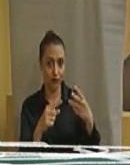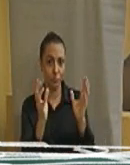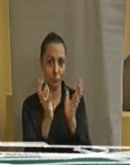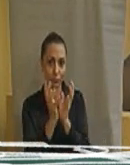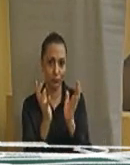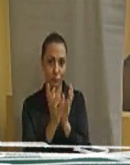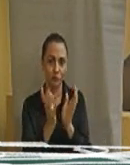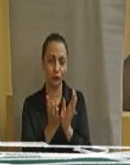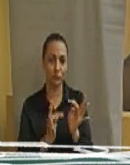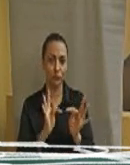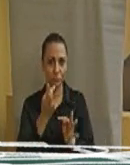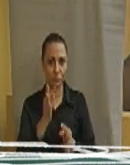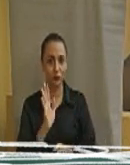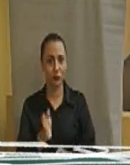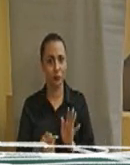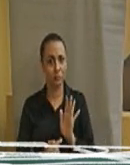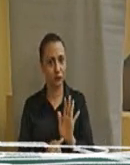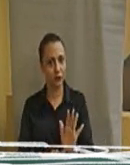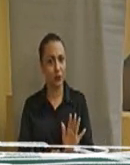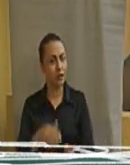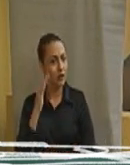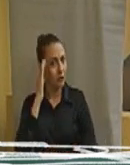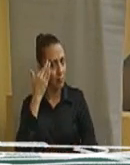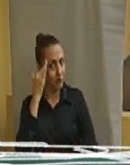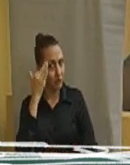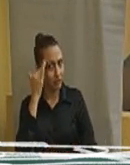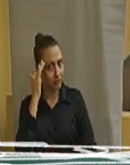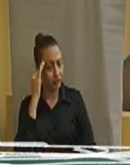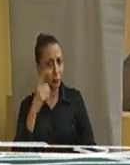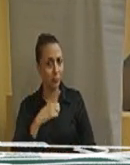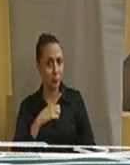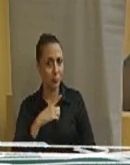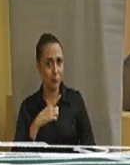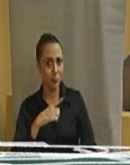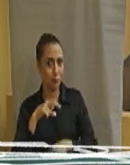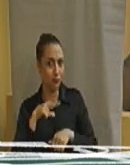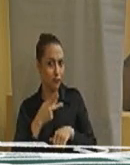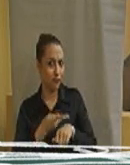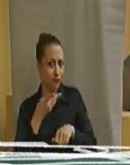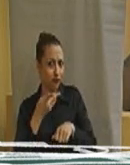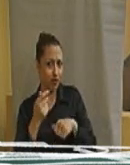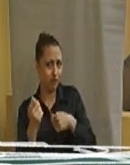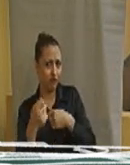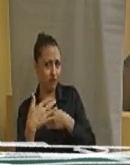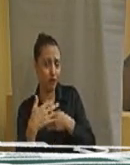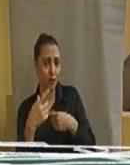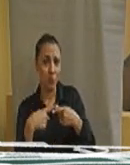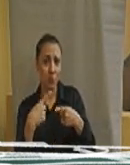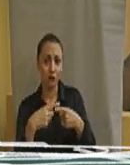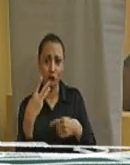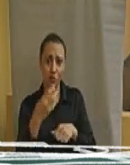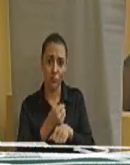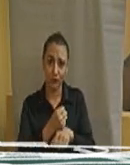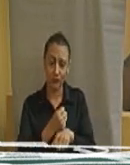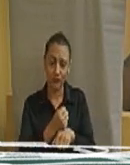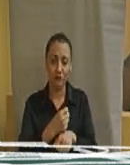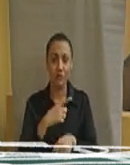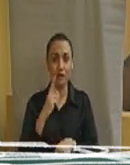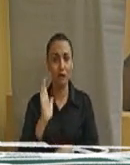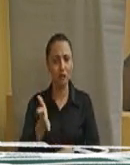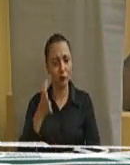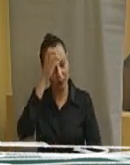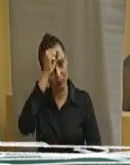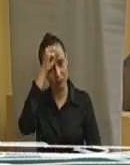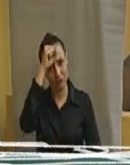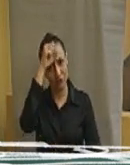colocam. Compreendemos que somos vitrine. Os últimos 3 anos e meio foram de muito aprendizado.